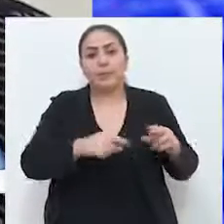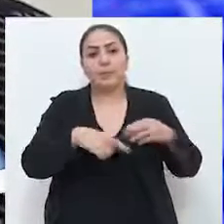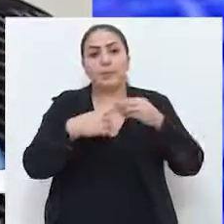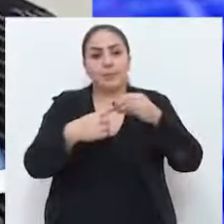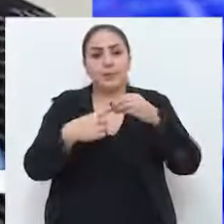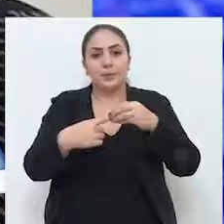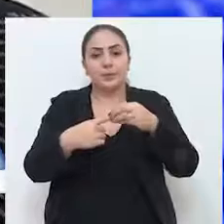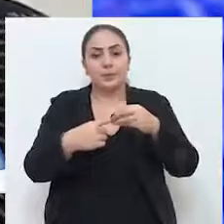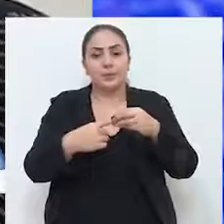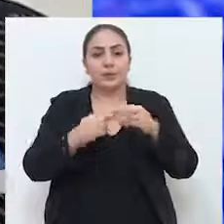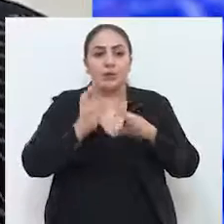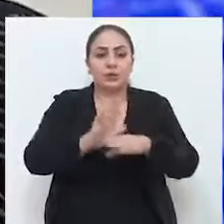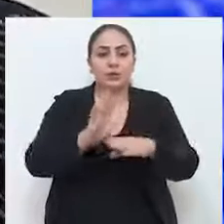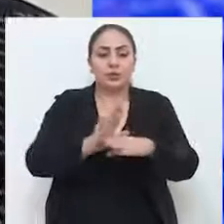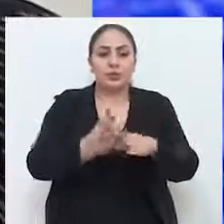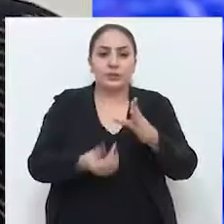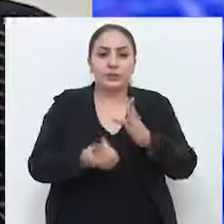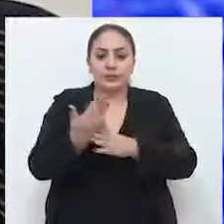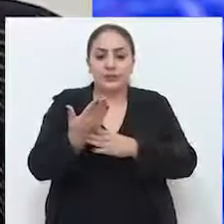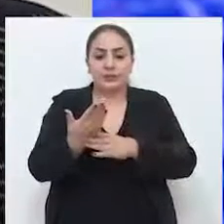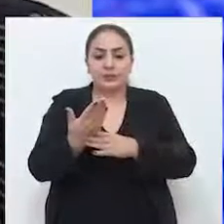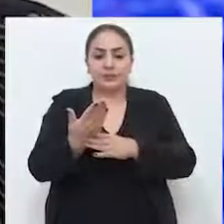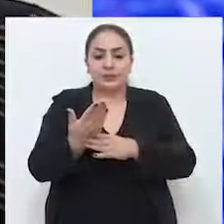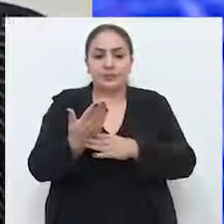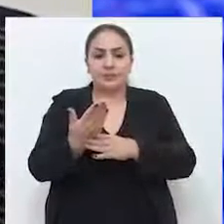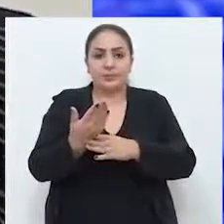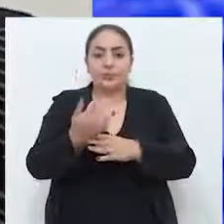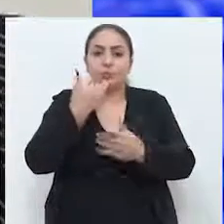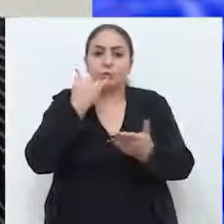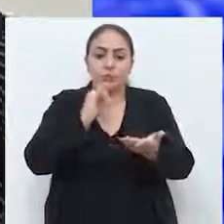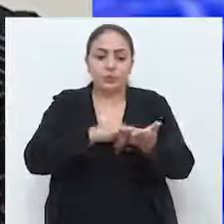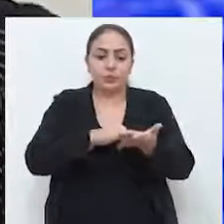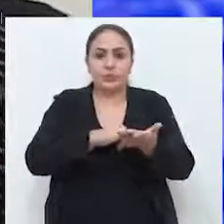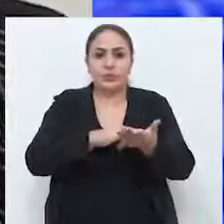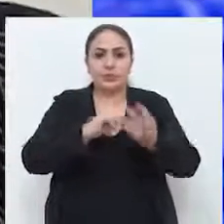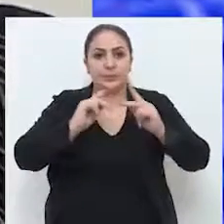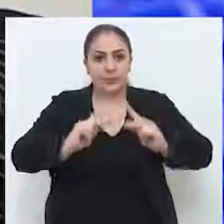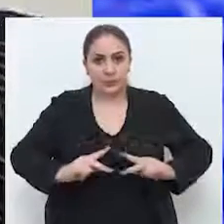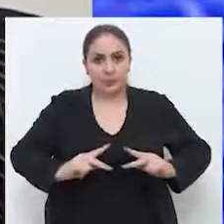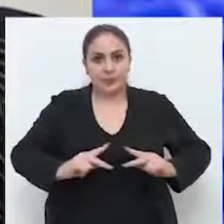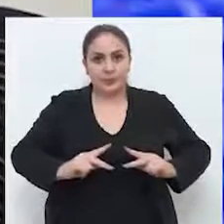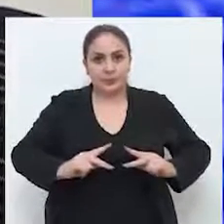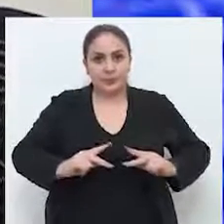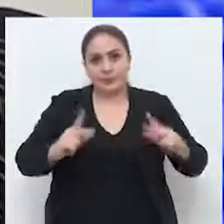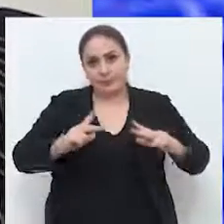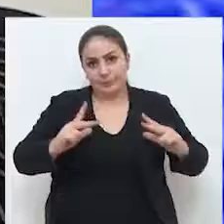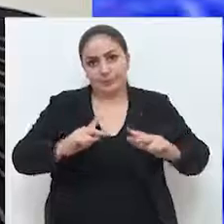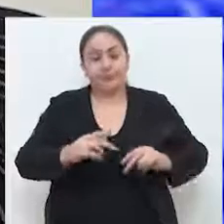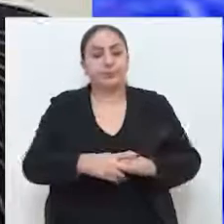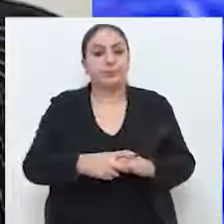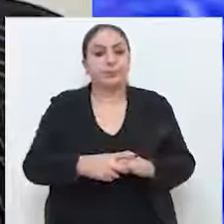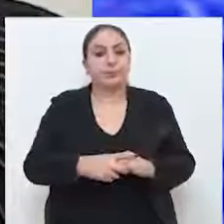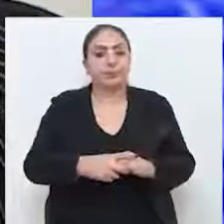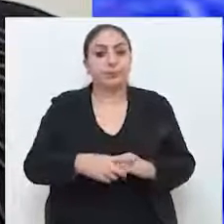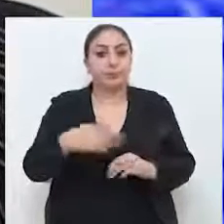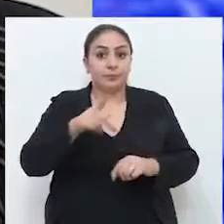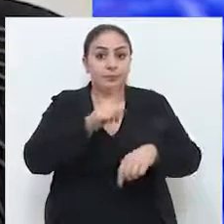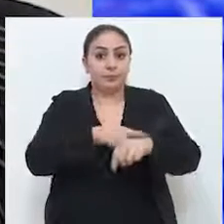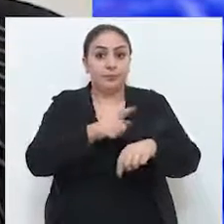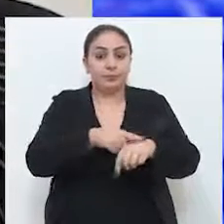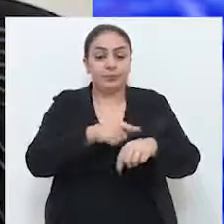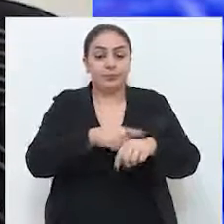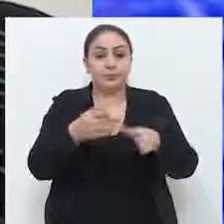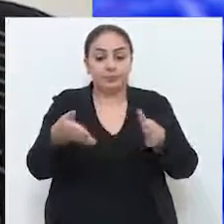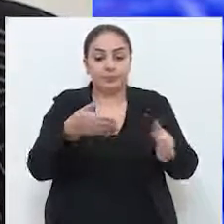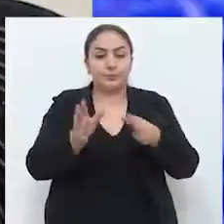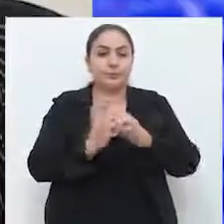renda, principalmente no auxílio à elaboração do Imposto de Renda de pessoa física. Neste momento